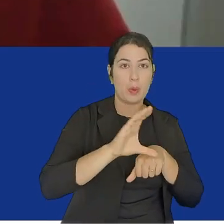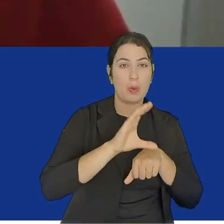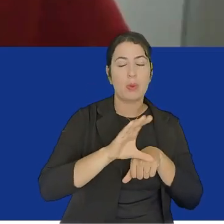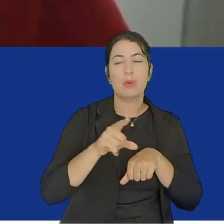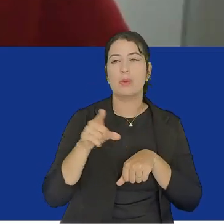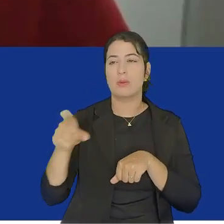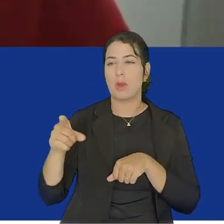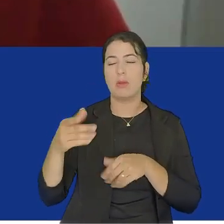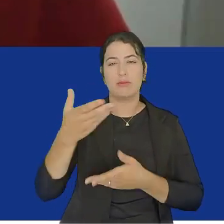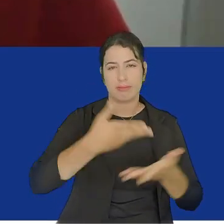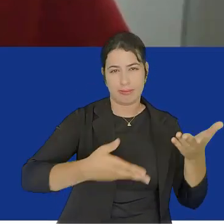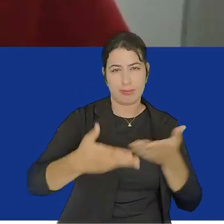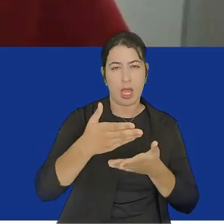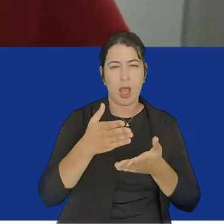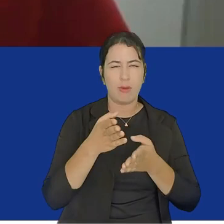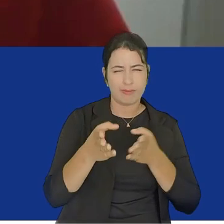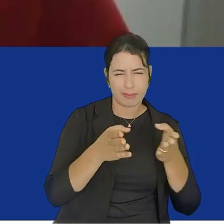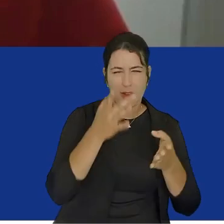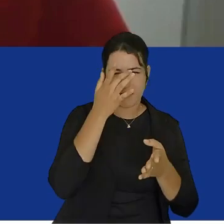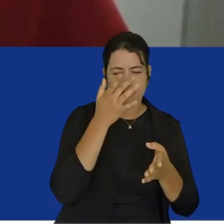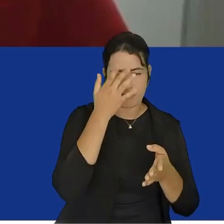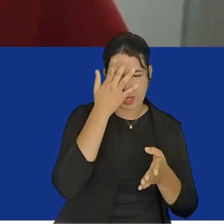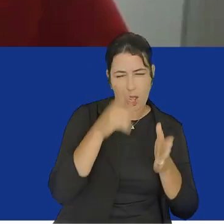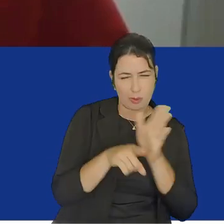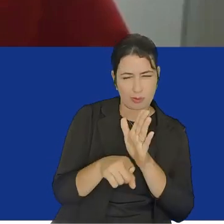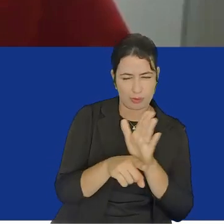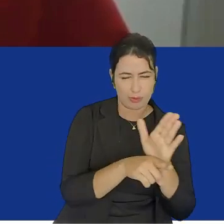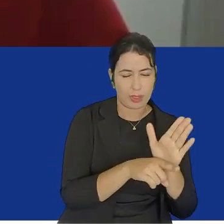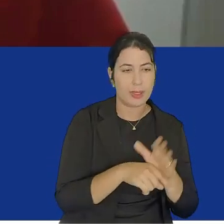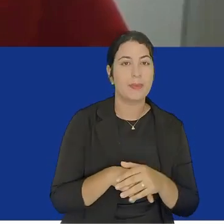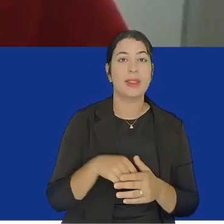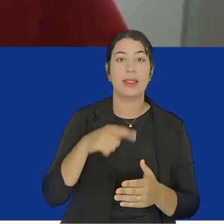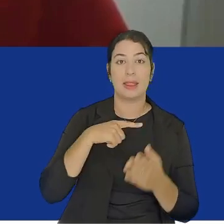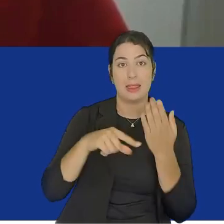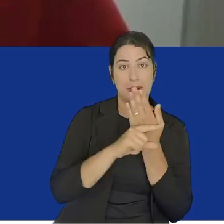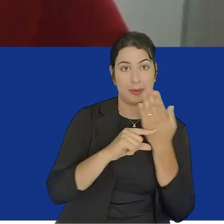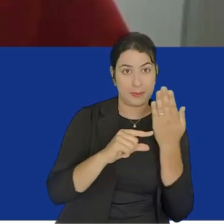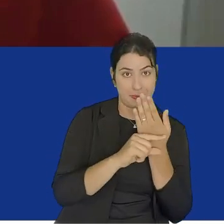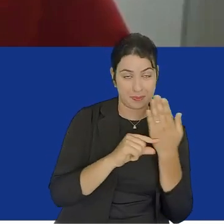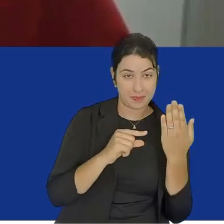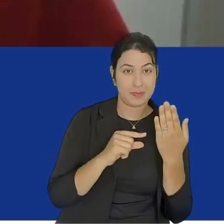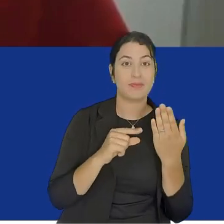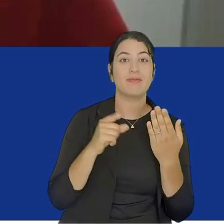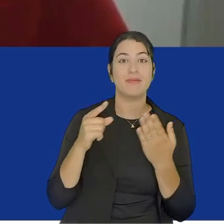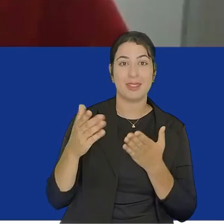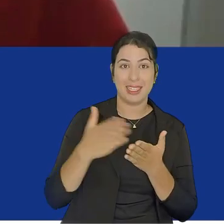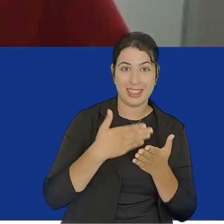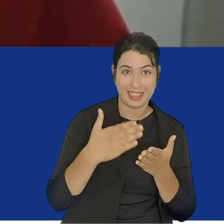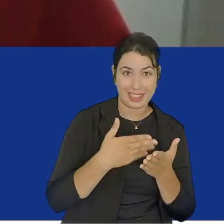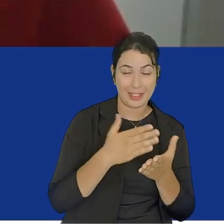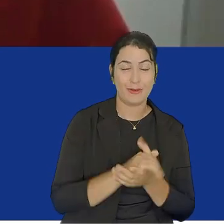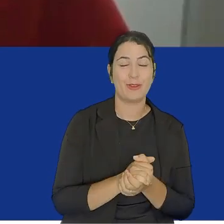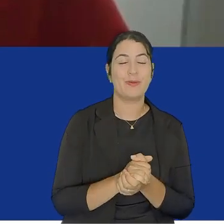justiça restaurativa. É coautora do artigo A Floresta Acordou, Justiça Restaurativa, o Despertar de uma Nova Consciência, que é um e-book que a